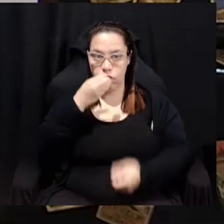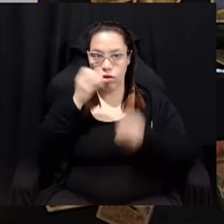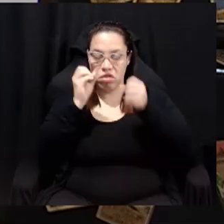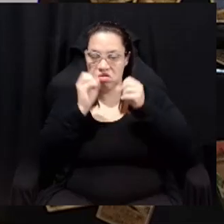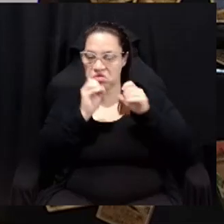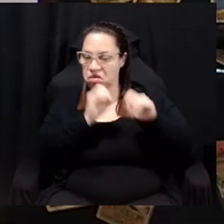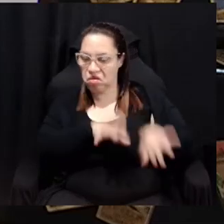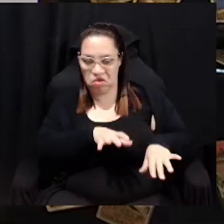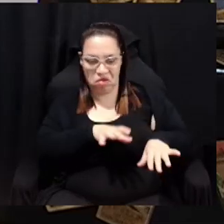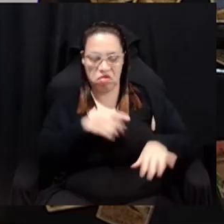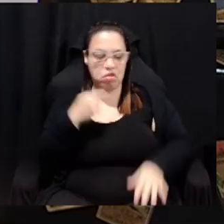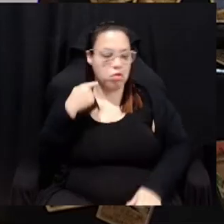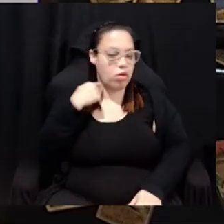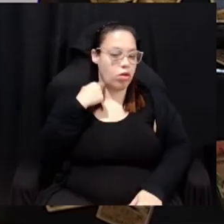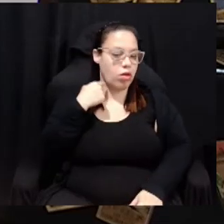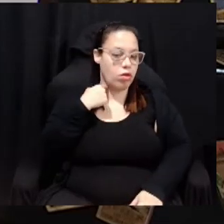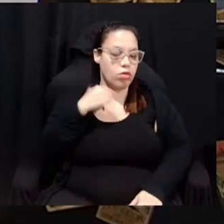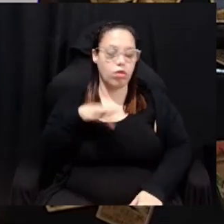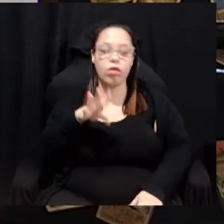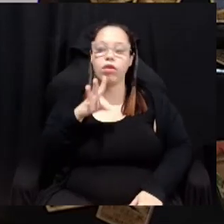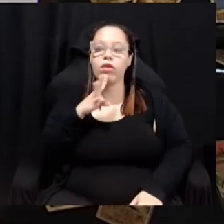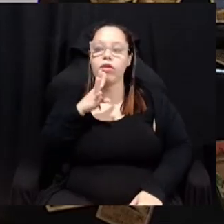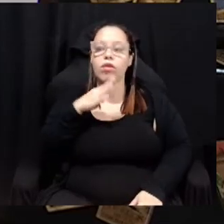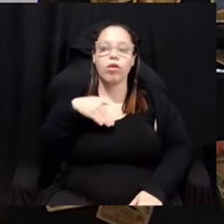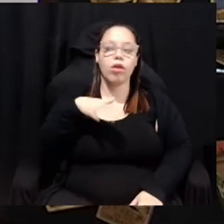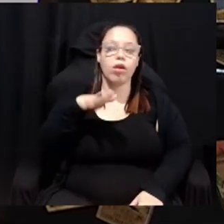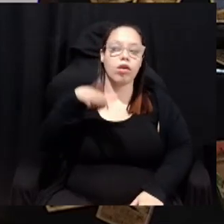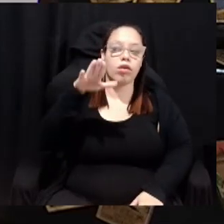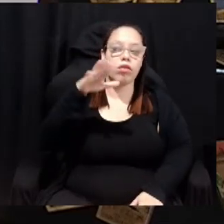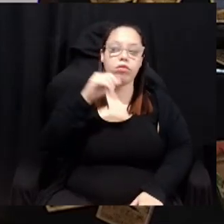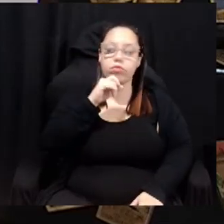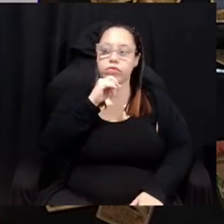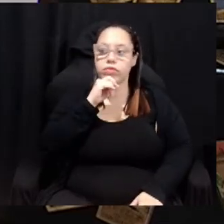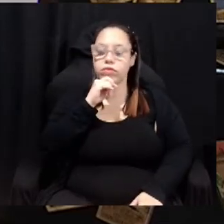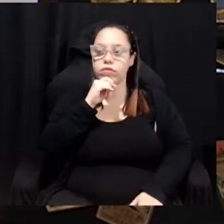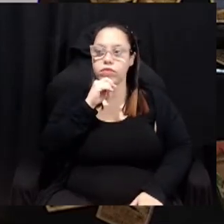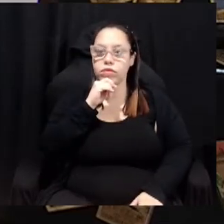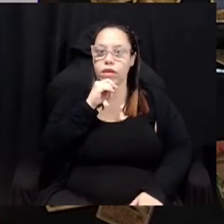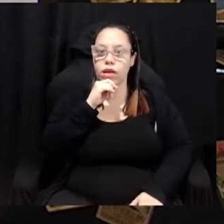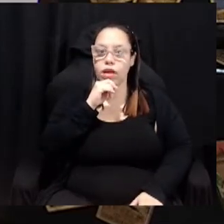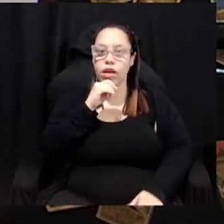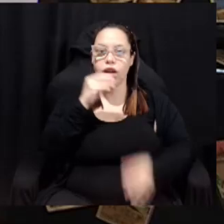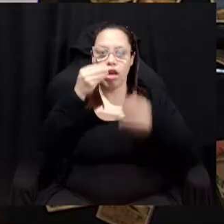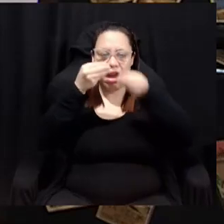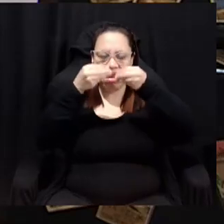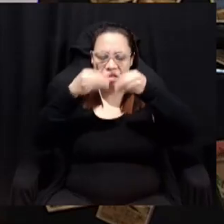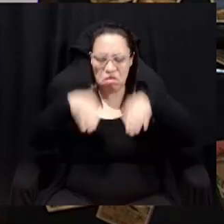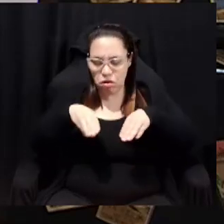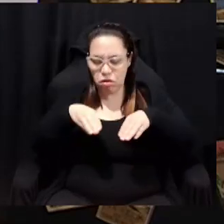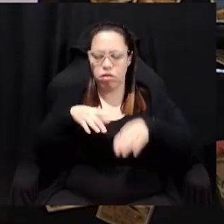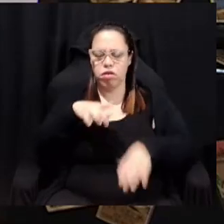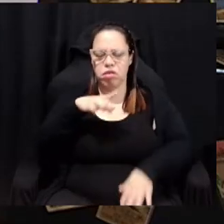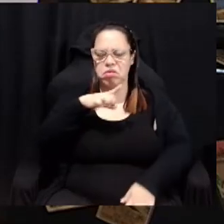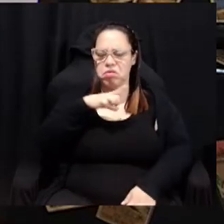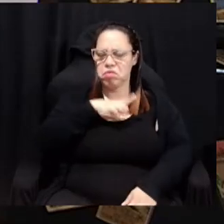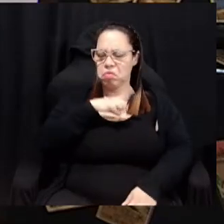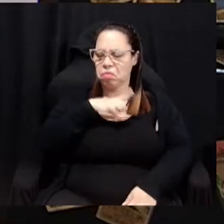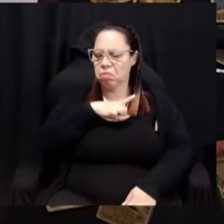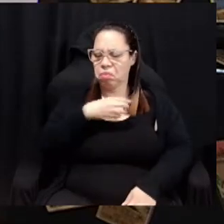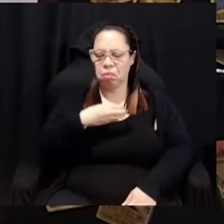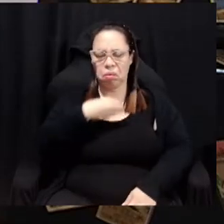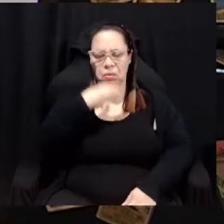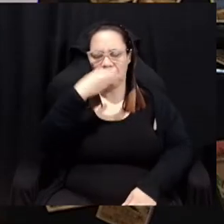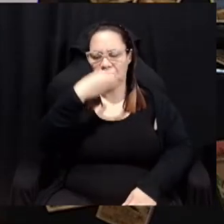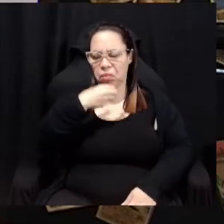ali nós conhecemos mais elas, né? Nós vimos o quanto era desperdiçado, que tinha muitas frutas, muitas variedades